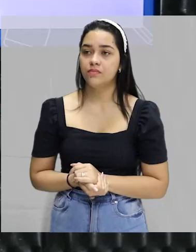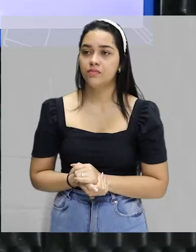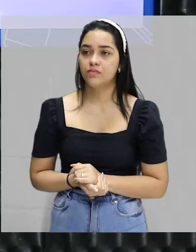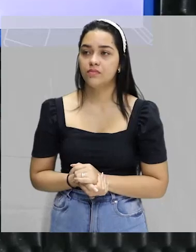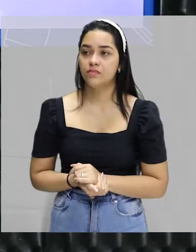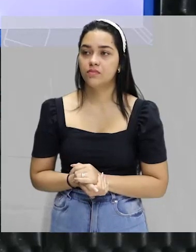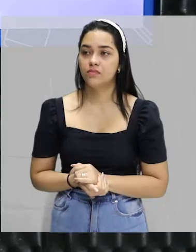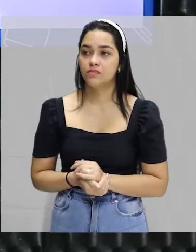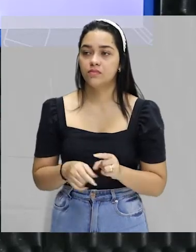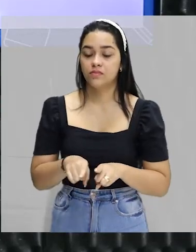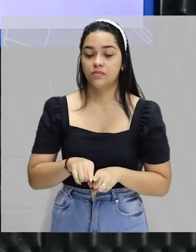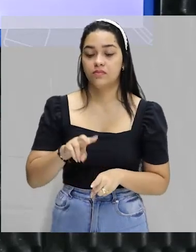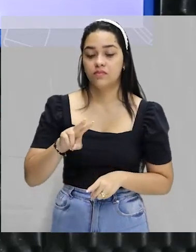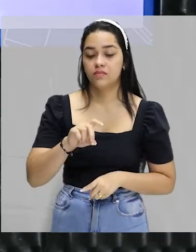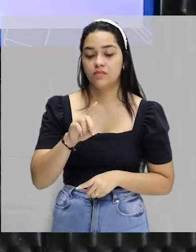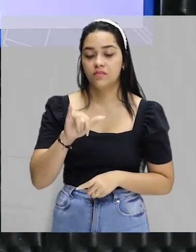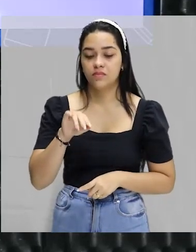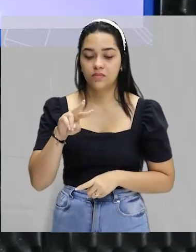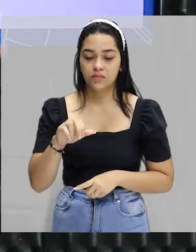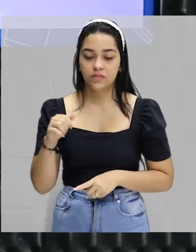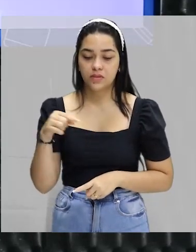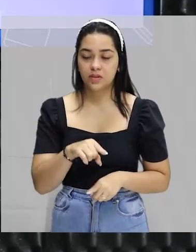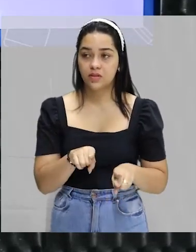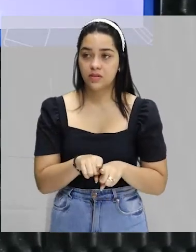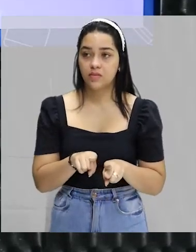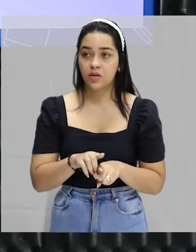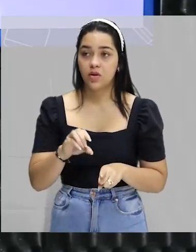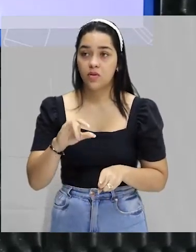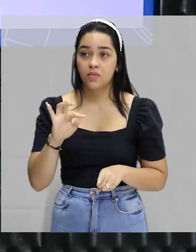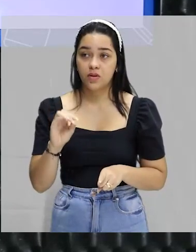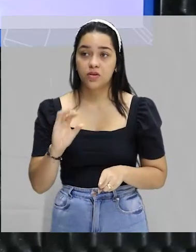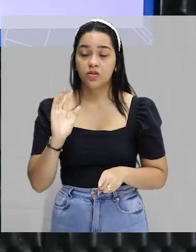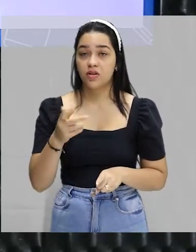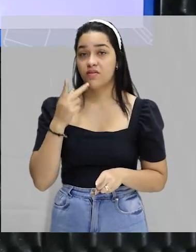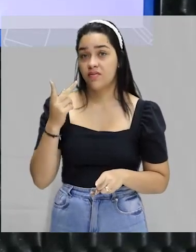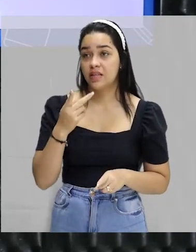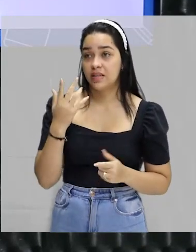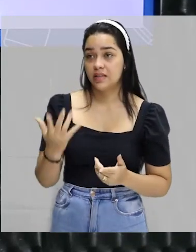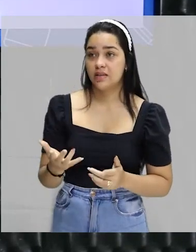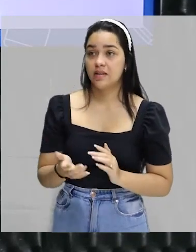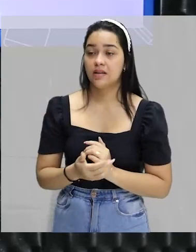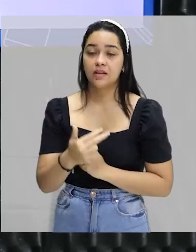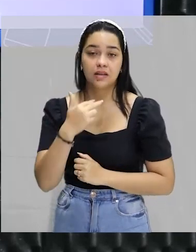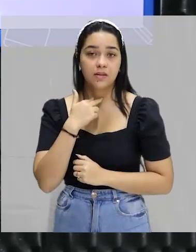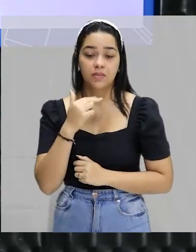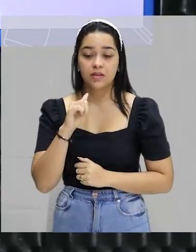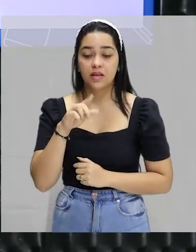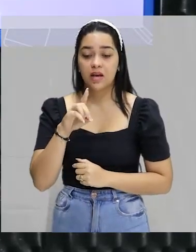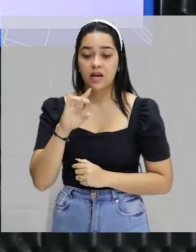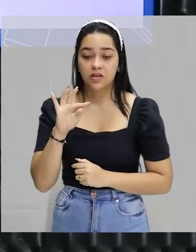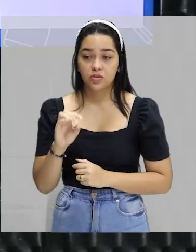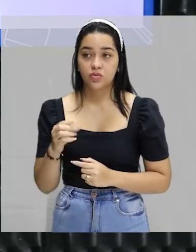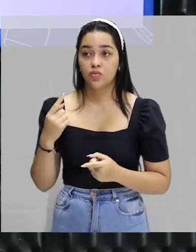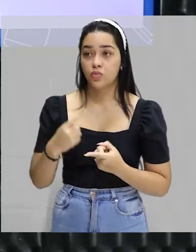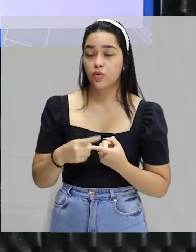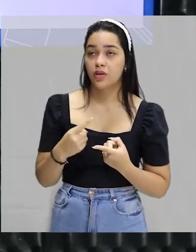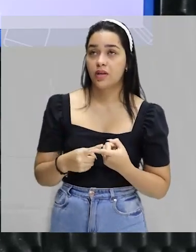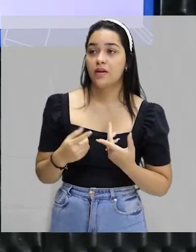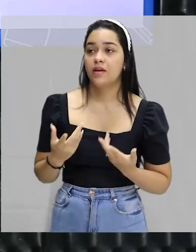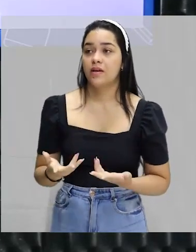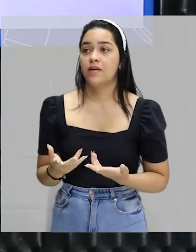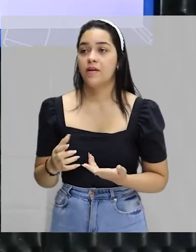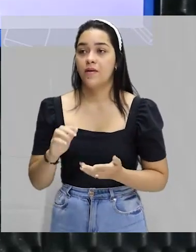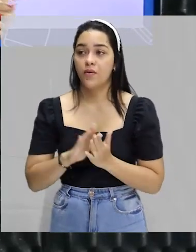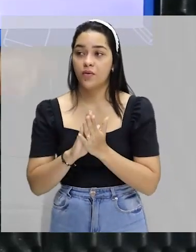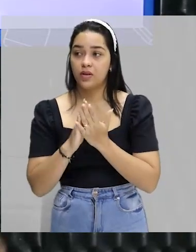Por este garoto. E na voz ativa, o sujeito é este garoto e o objeto direto é o livro. Eu acabei de falar, né, que não pode ser adjunto adnominal, porque